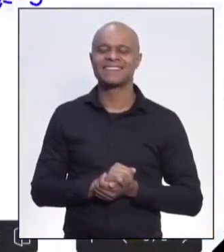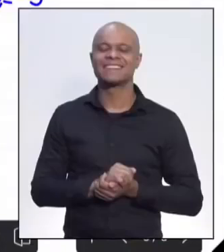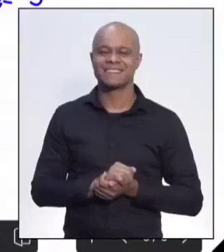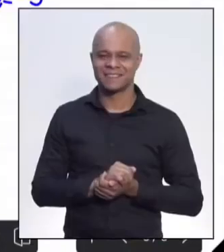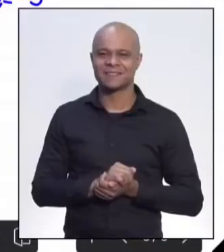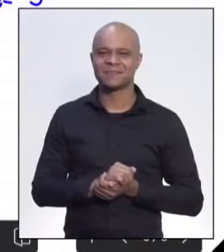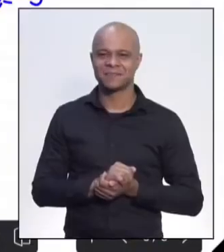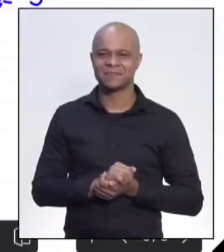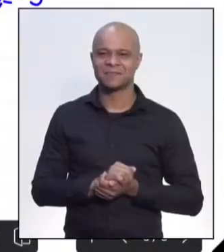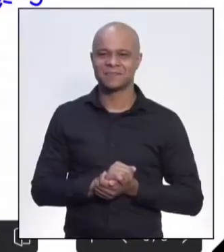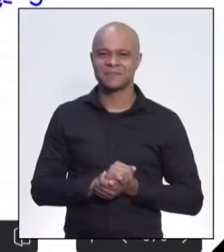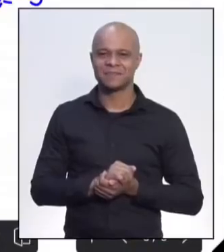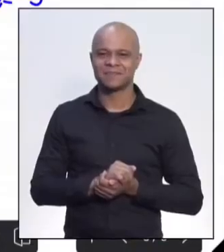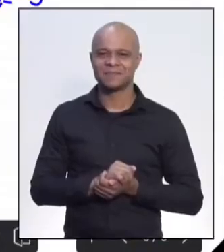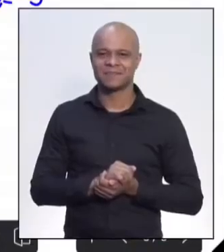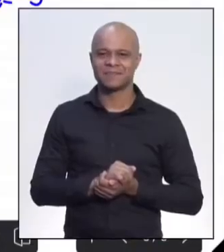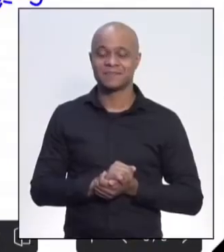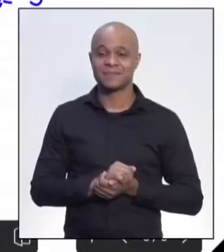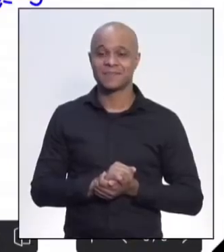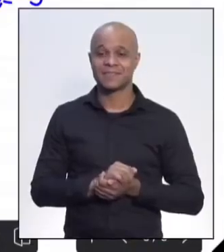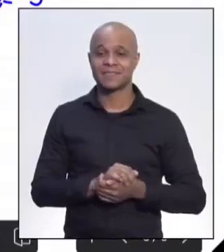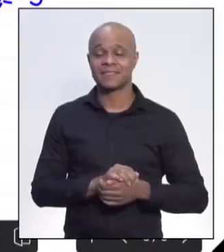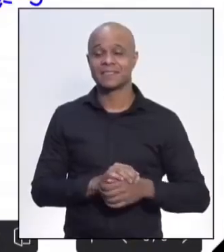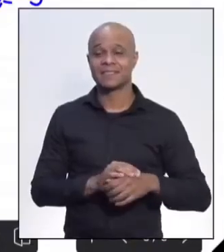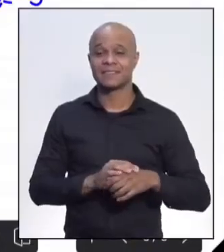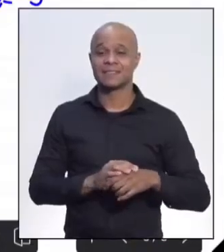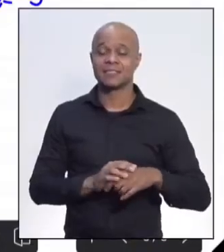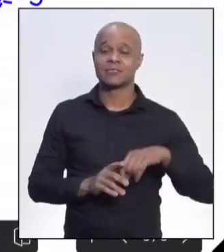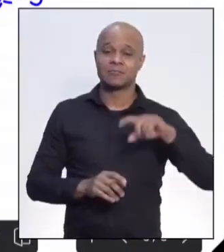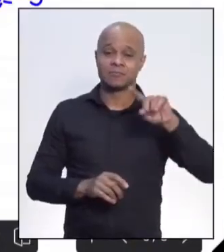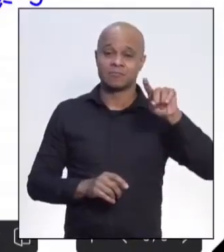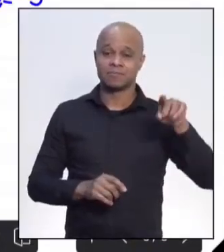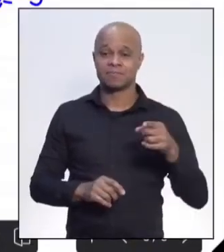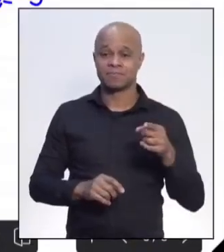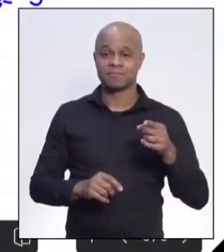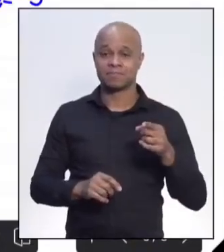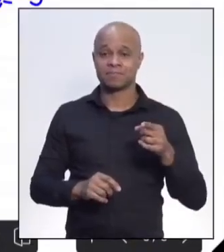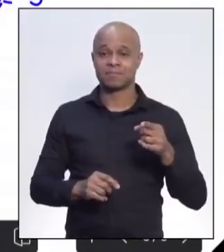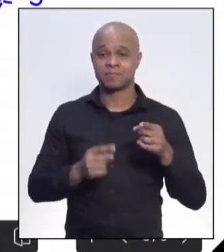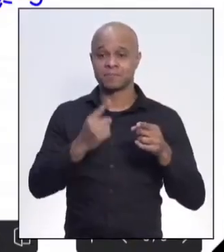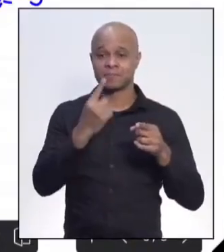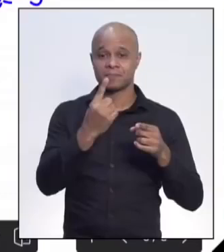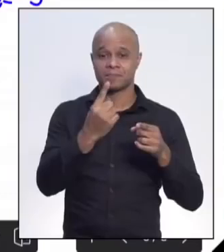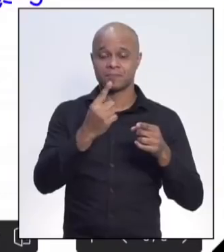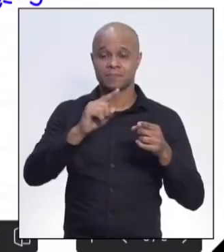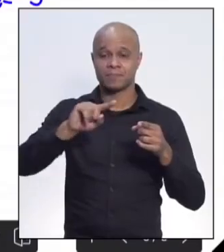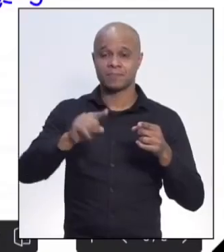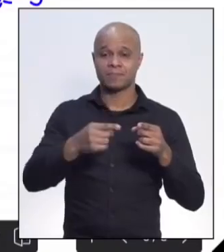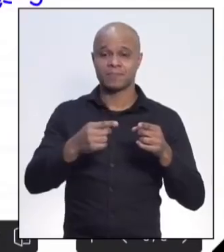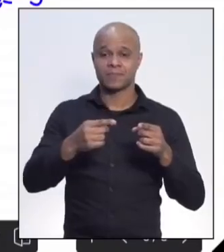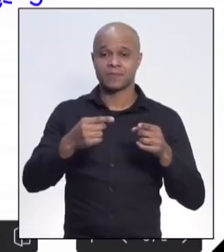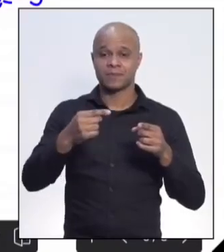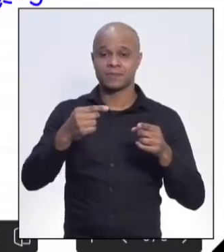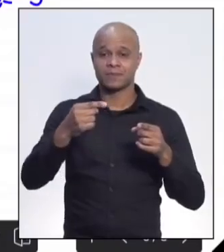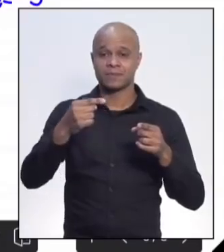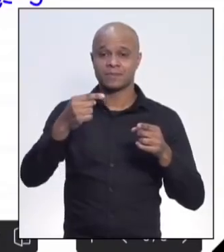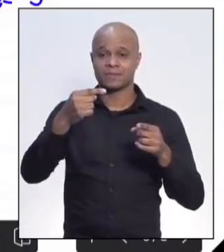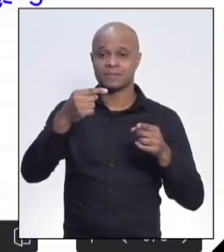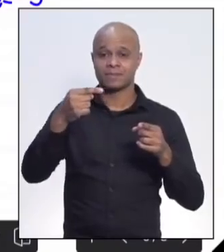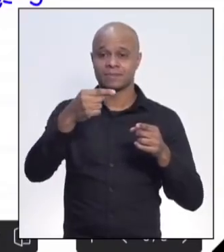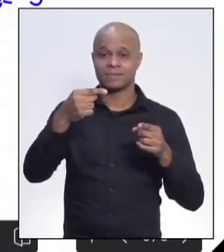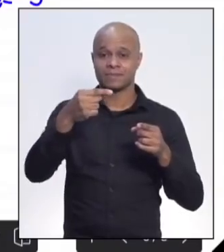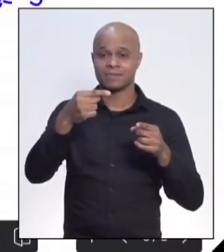pequenininho. Menos 3. Qual que é esse par ordenado? 1 positivo com